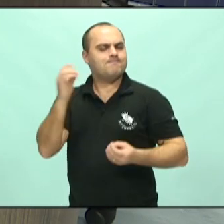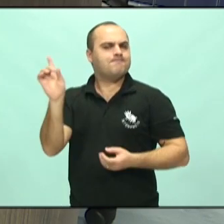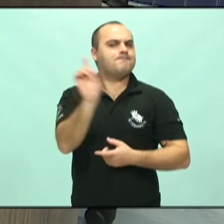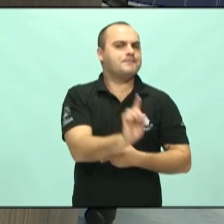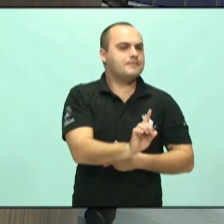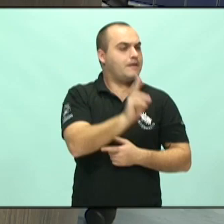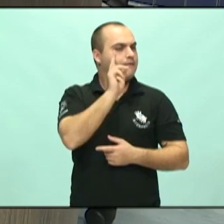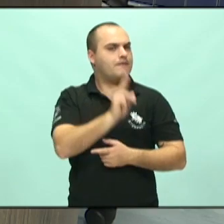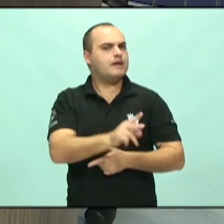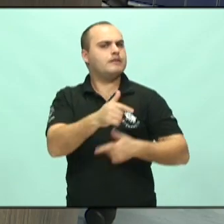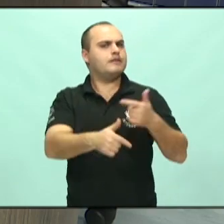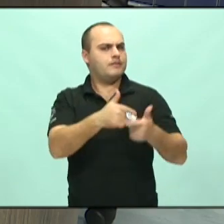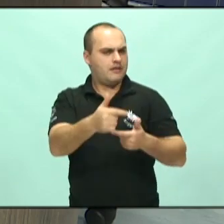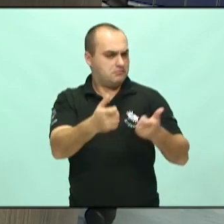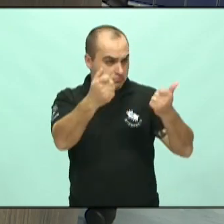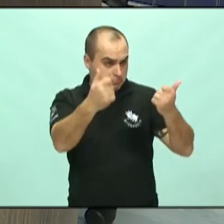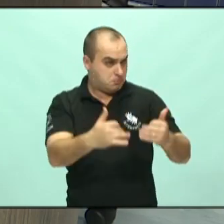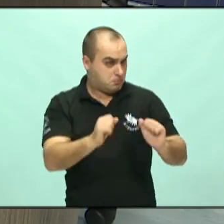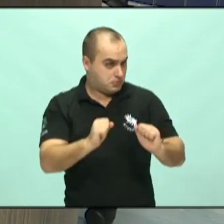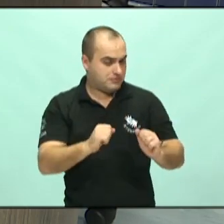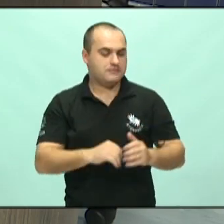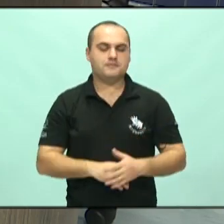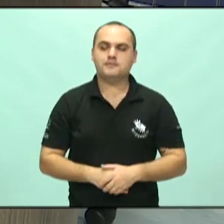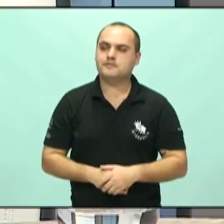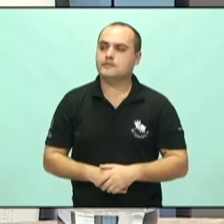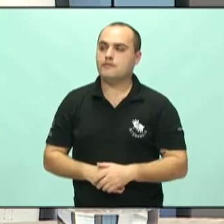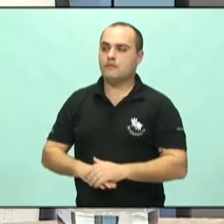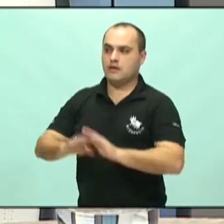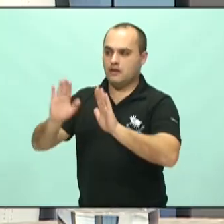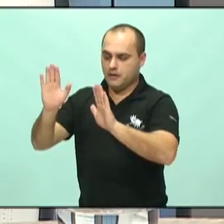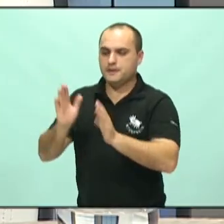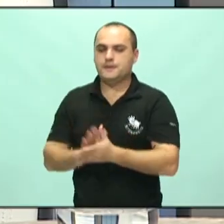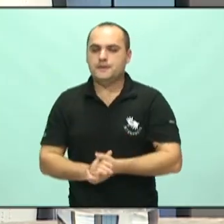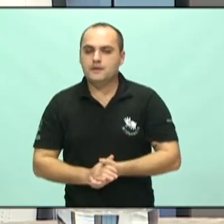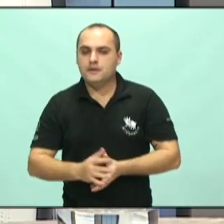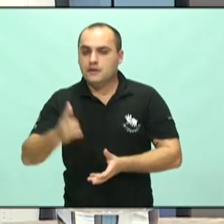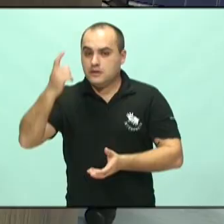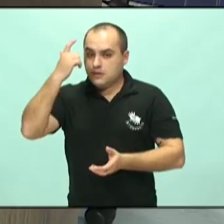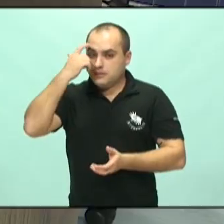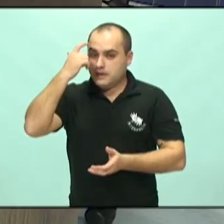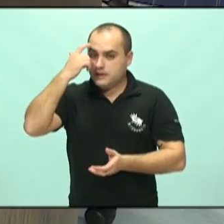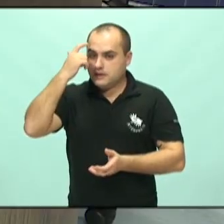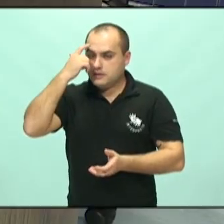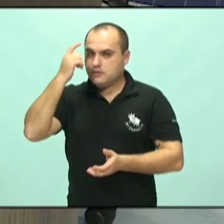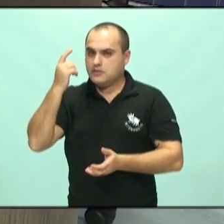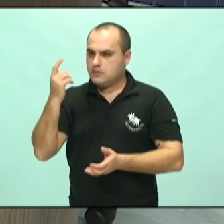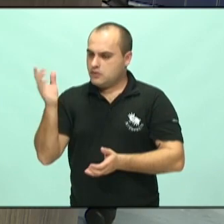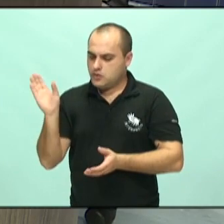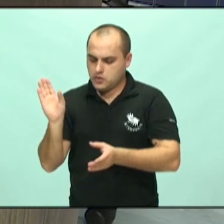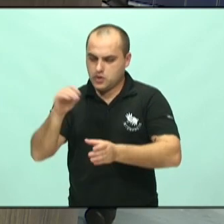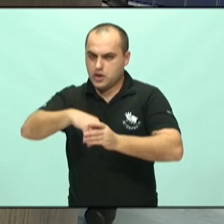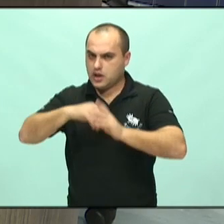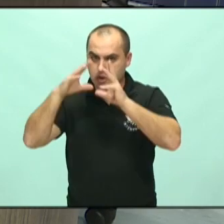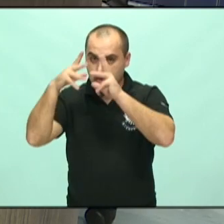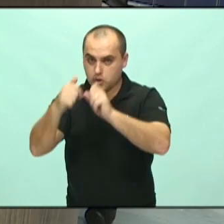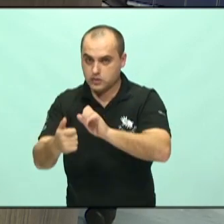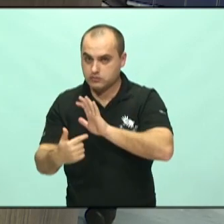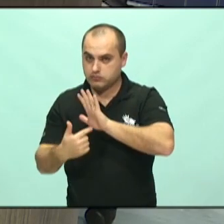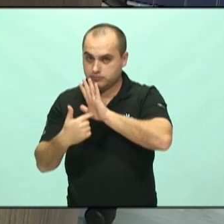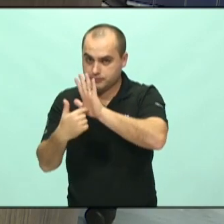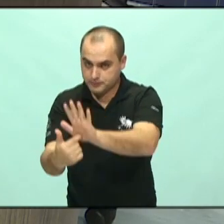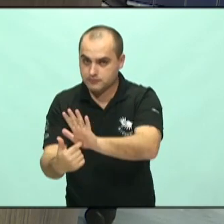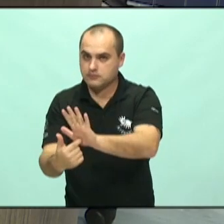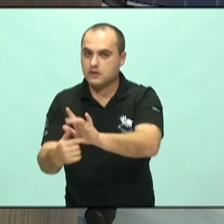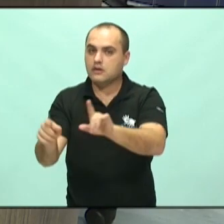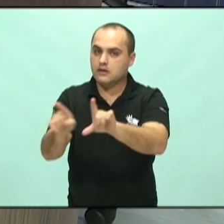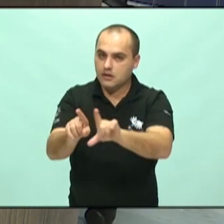de vocês. Essa programação foi pensada em colocar todos os nossos espetáculos em repertório e também um espetáculo dos